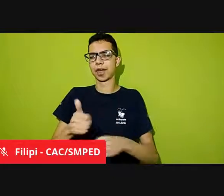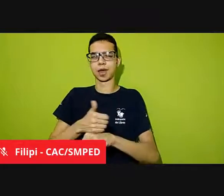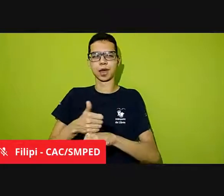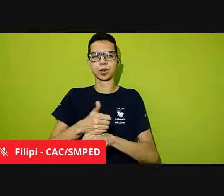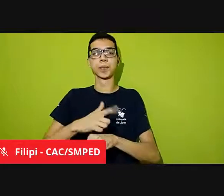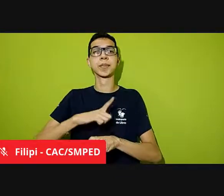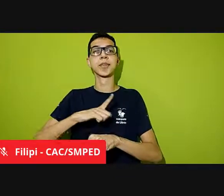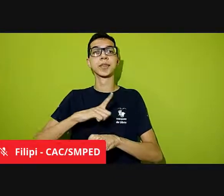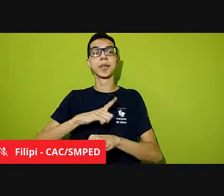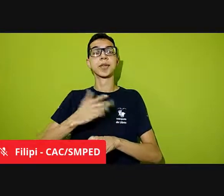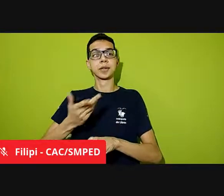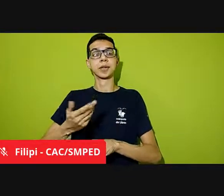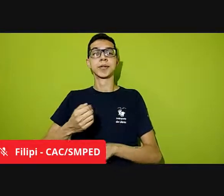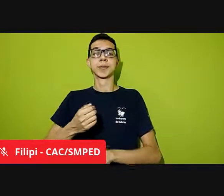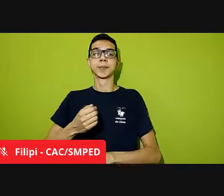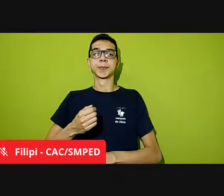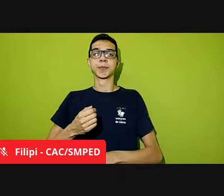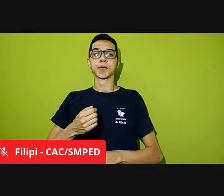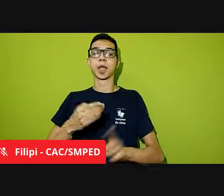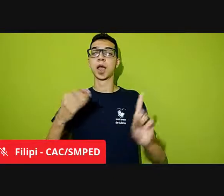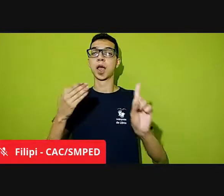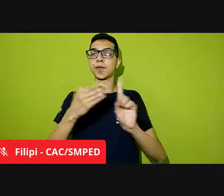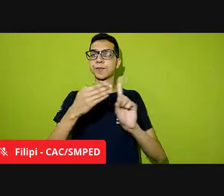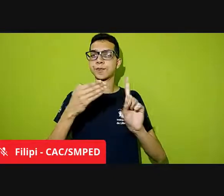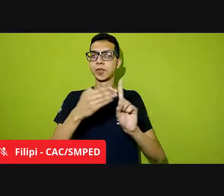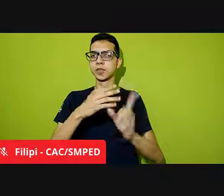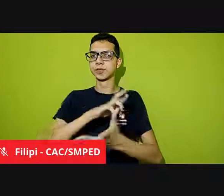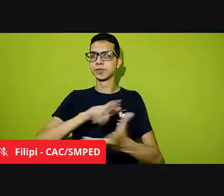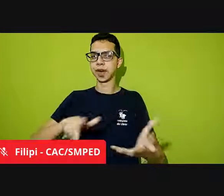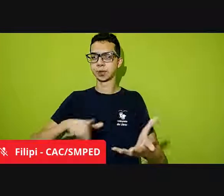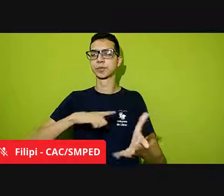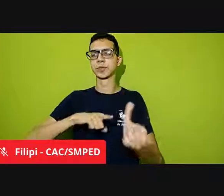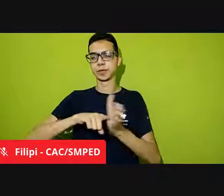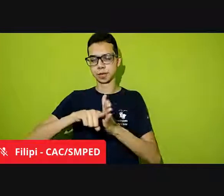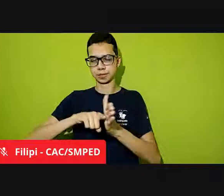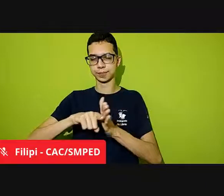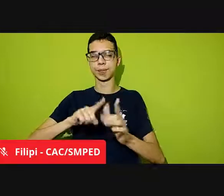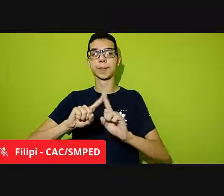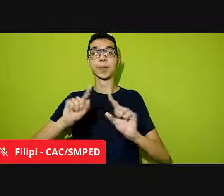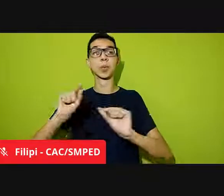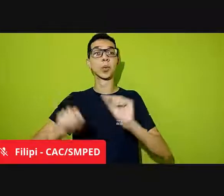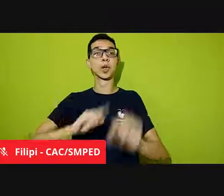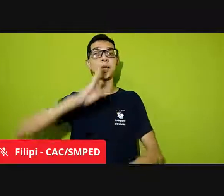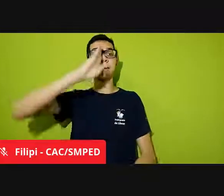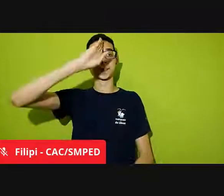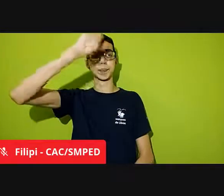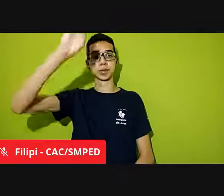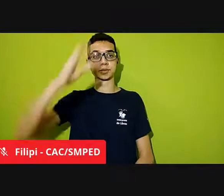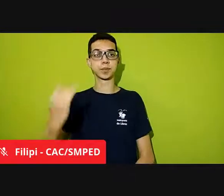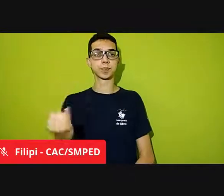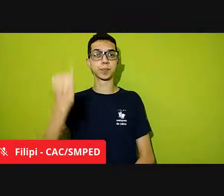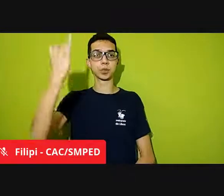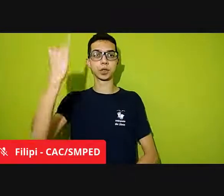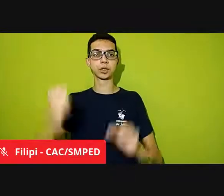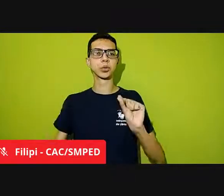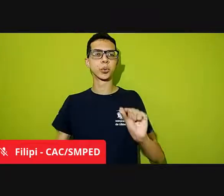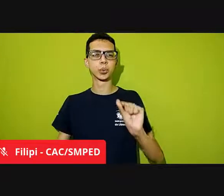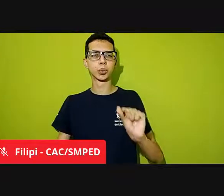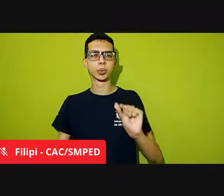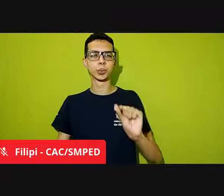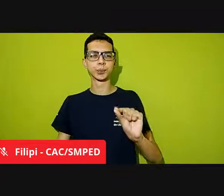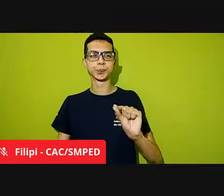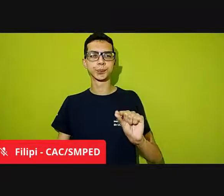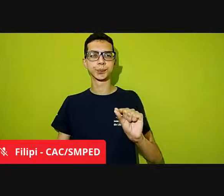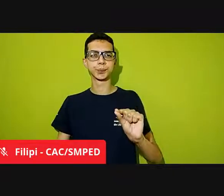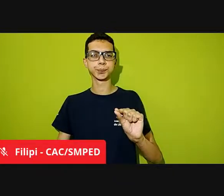muitas bases, né, muitos referenciais para essas pesquisas, mas o ponto que é extremamente importante são